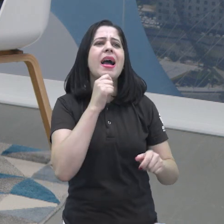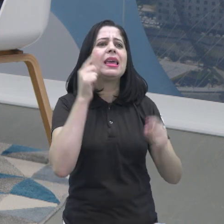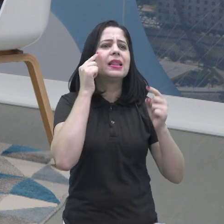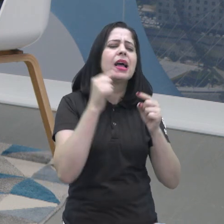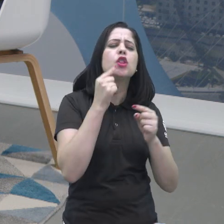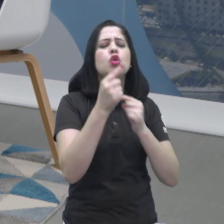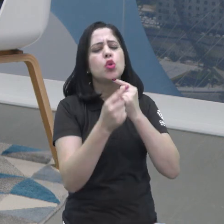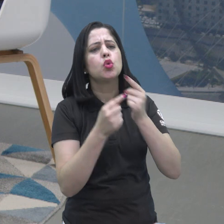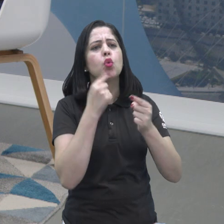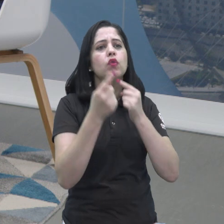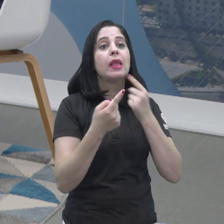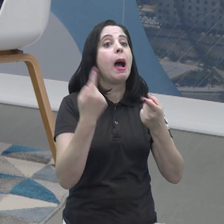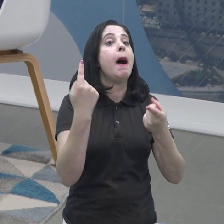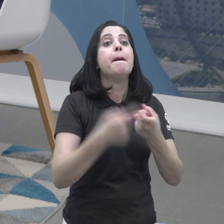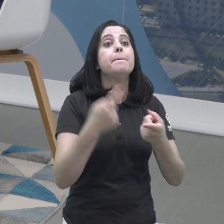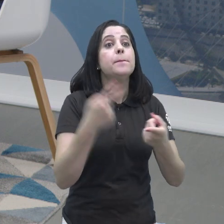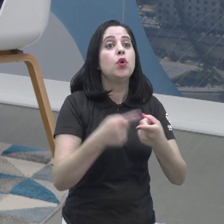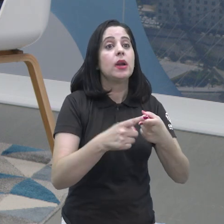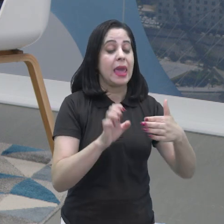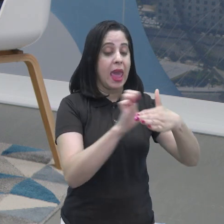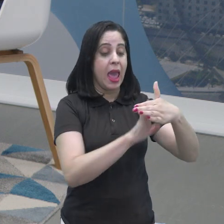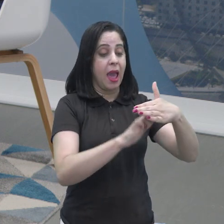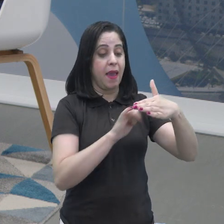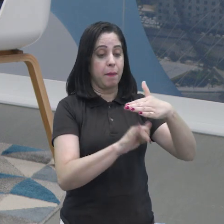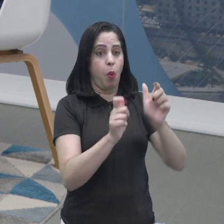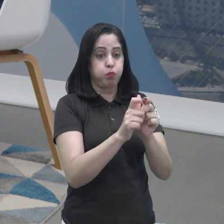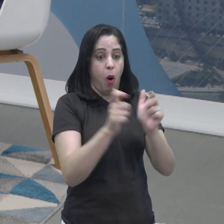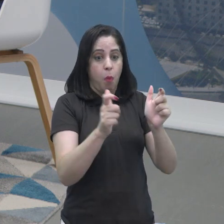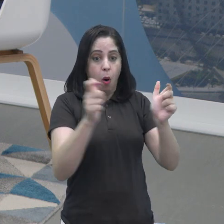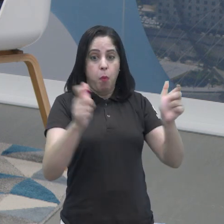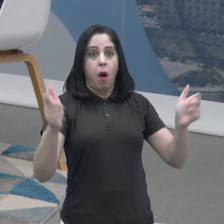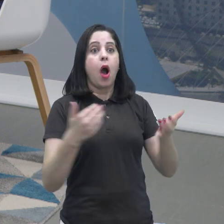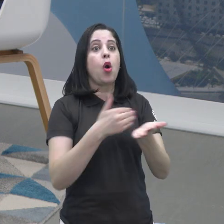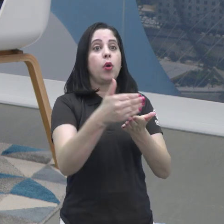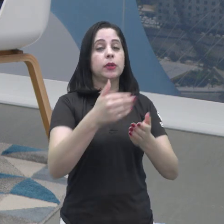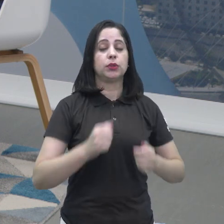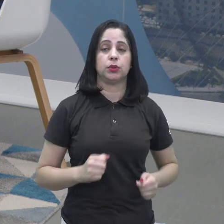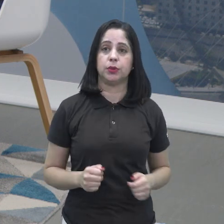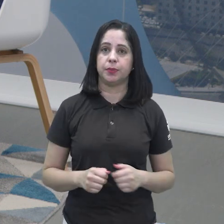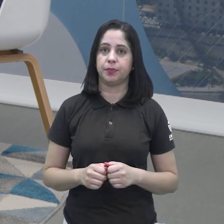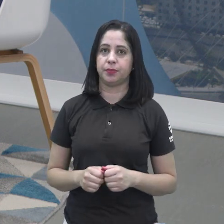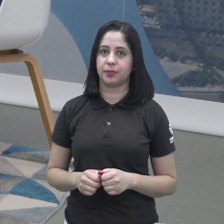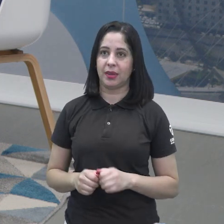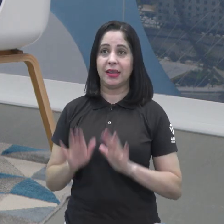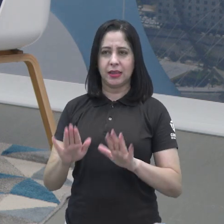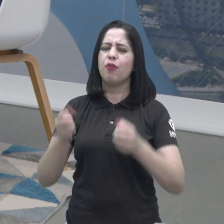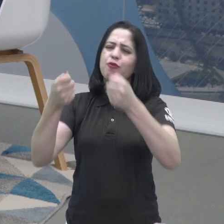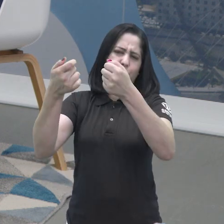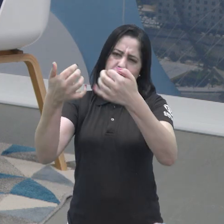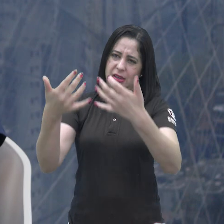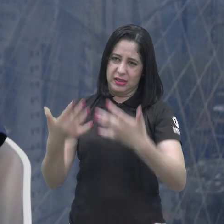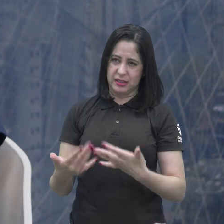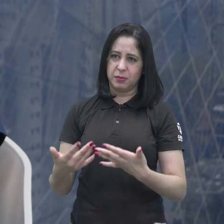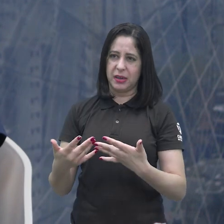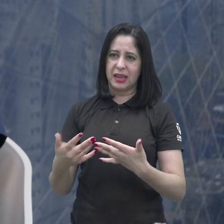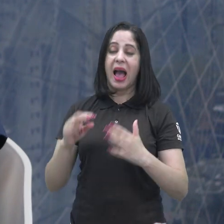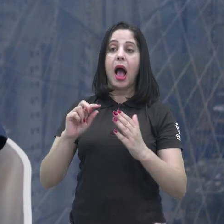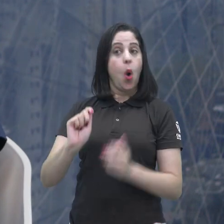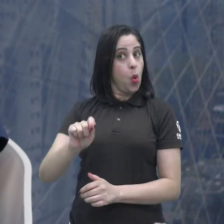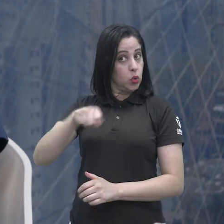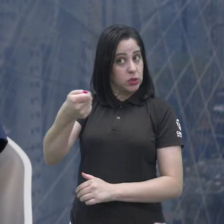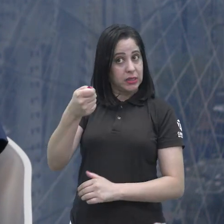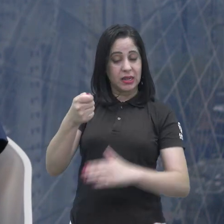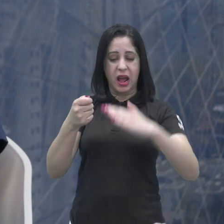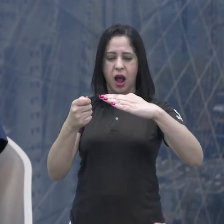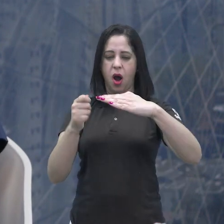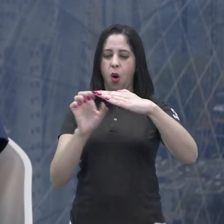desses dados, por que as startups estão crescendo e, afinal, o que são startups? De modo geral, né, a gente